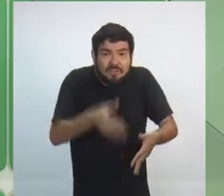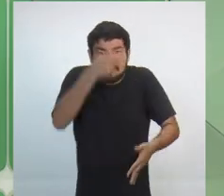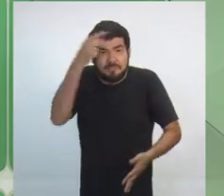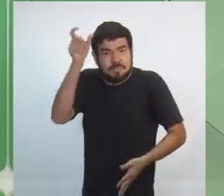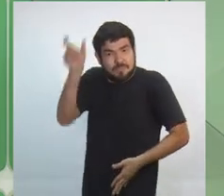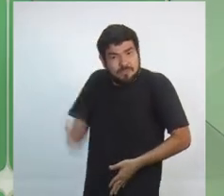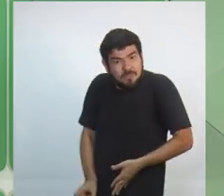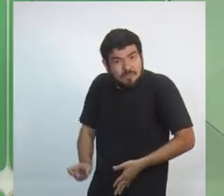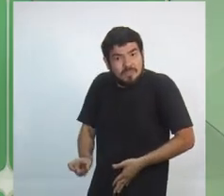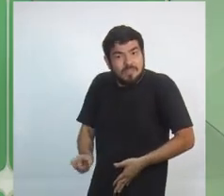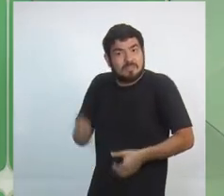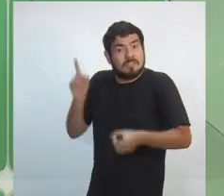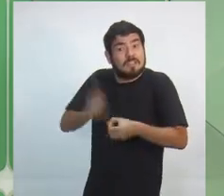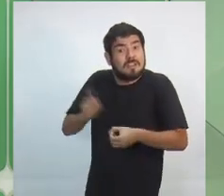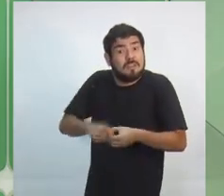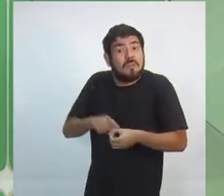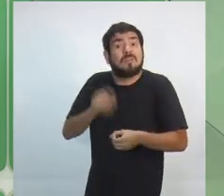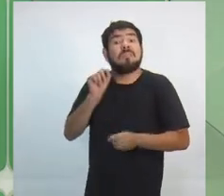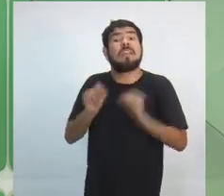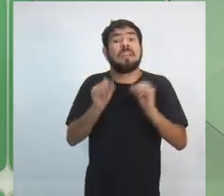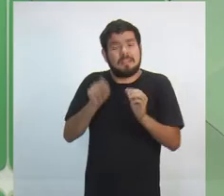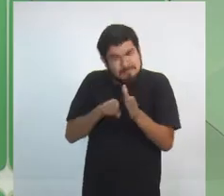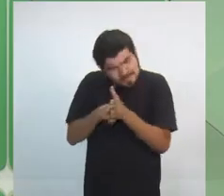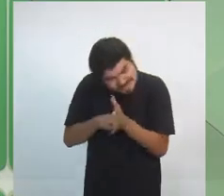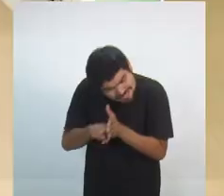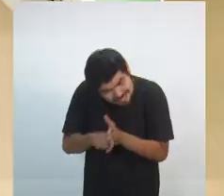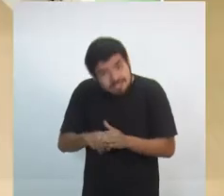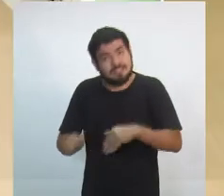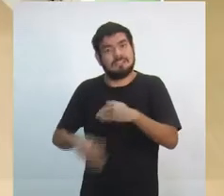pesquisa, com desenvolvimento e principalmente...